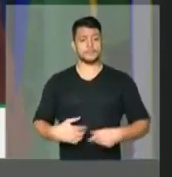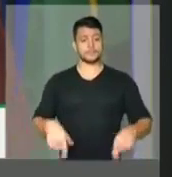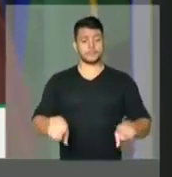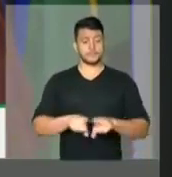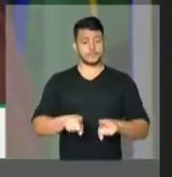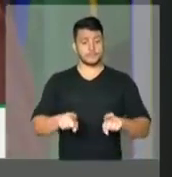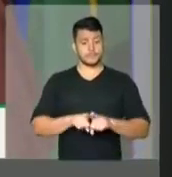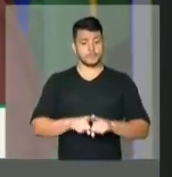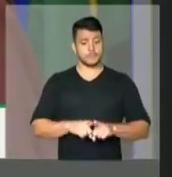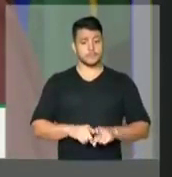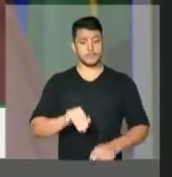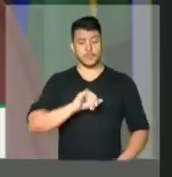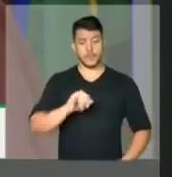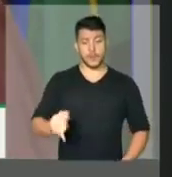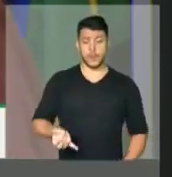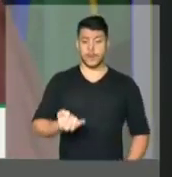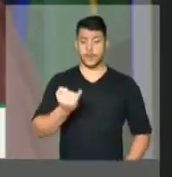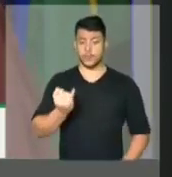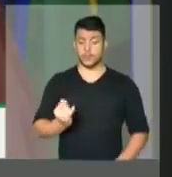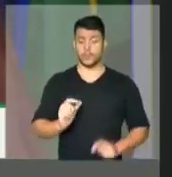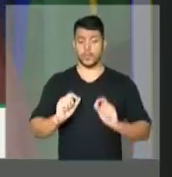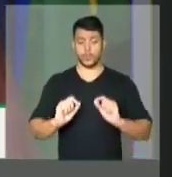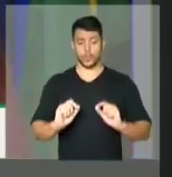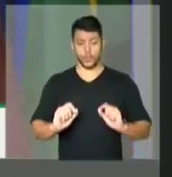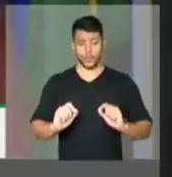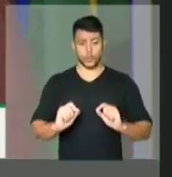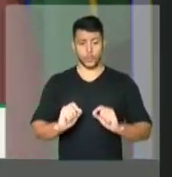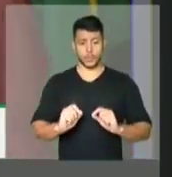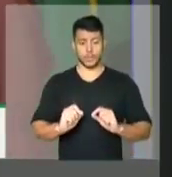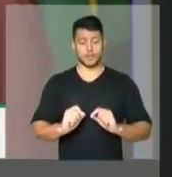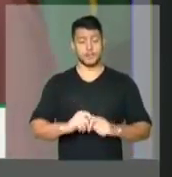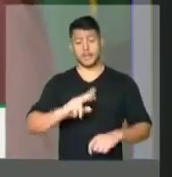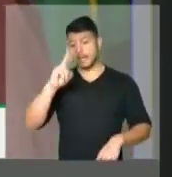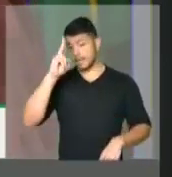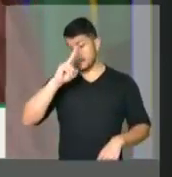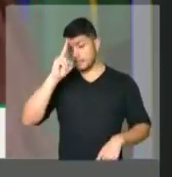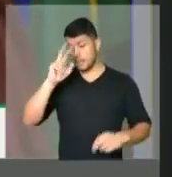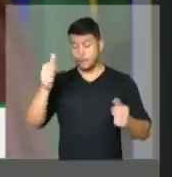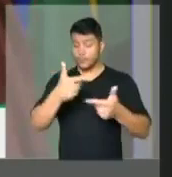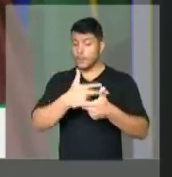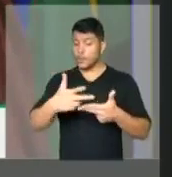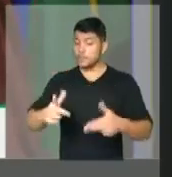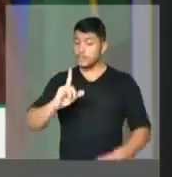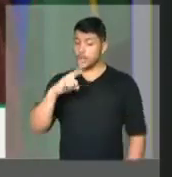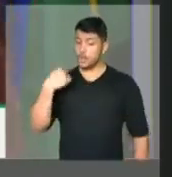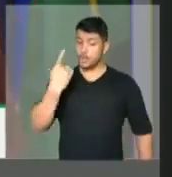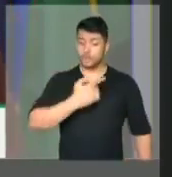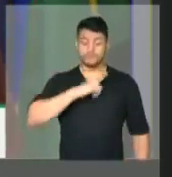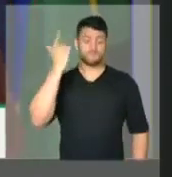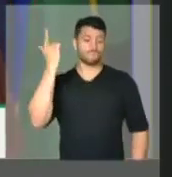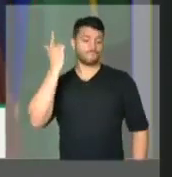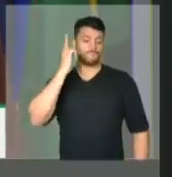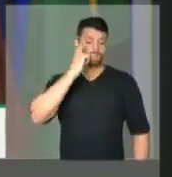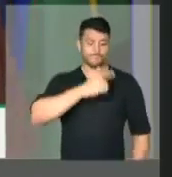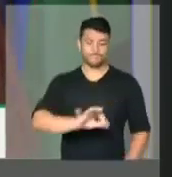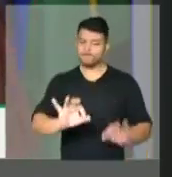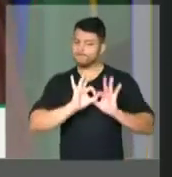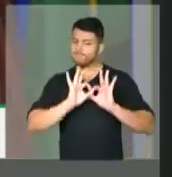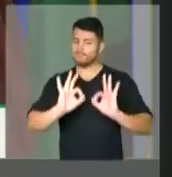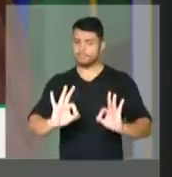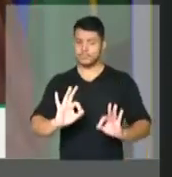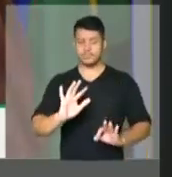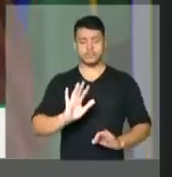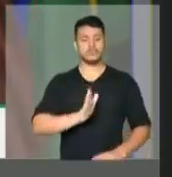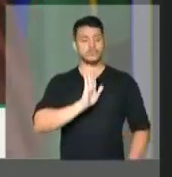lembrar e aproveitar aqui os últimos minutos do meu tempo de uma vitória também, porque nós frisamos aqui os problemas,